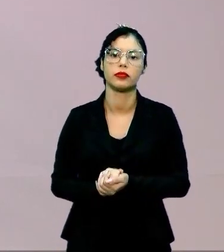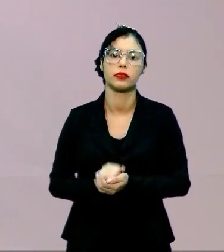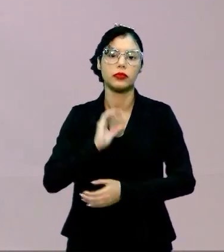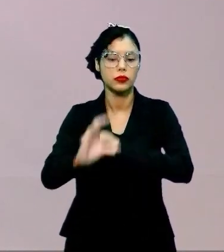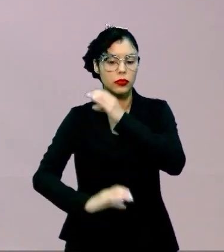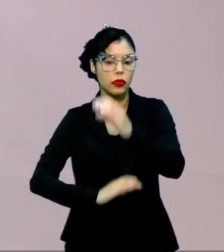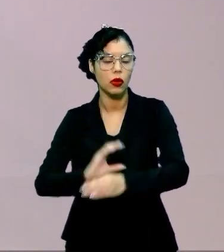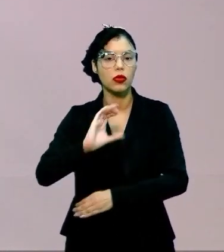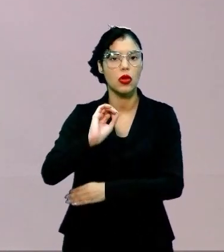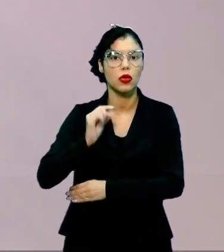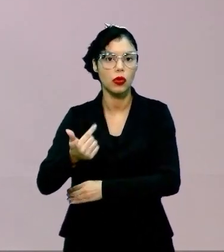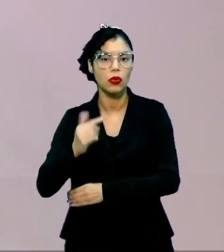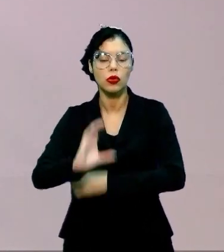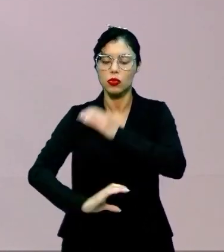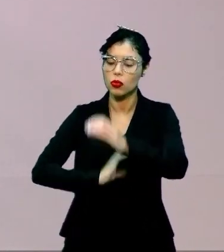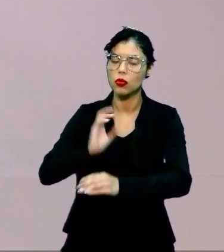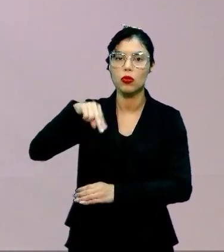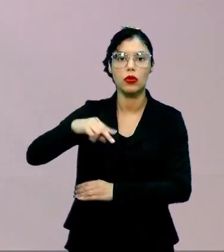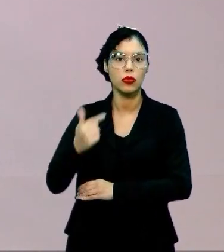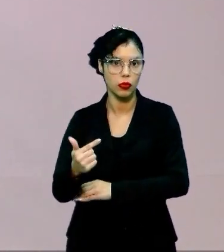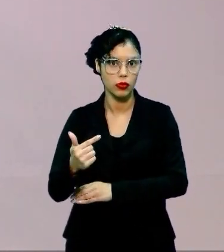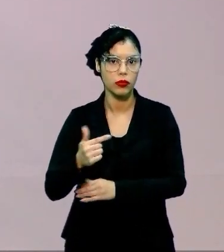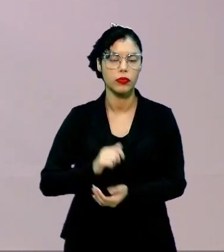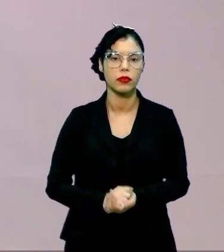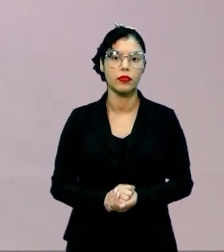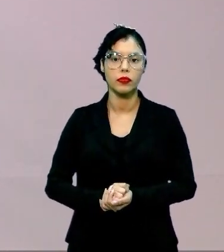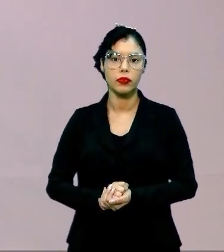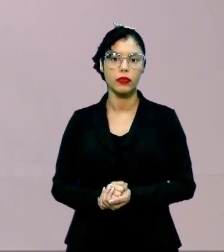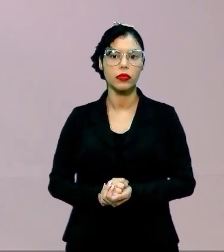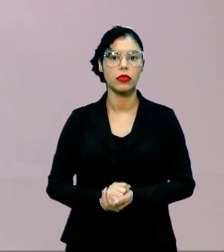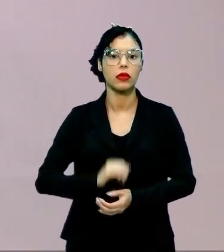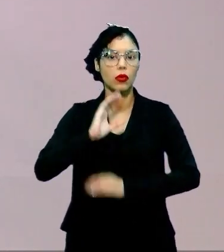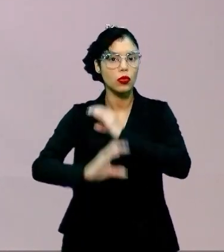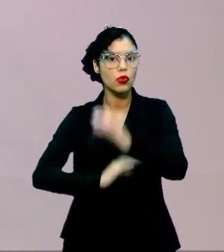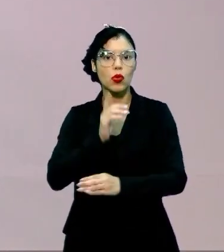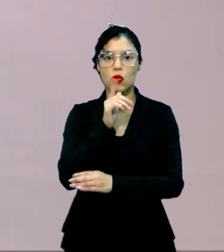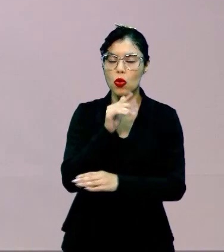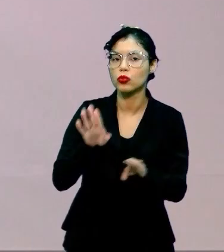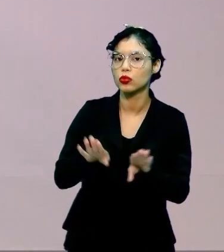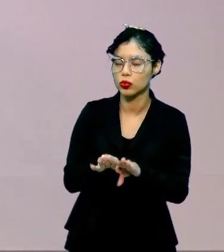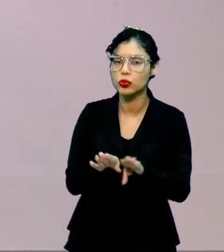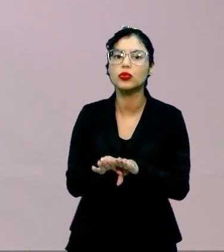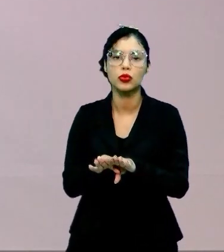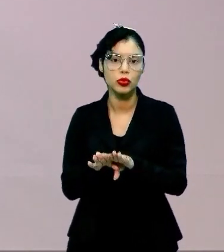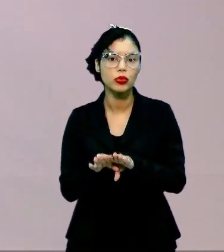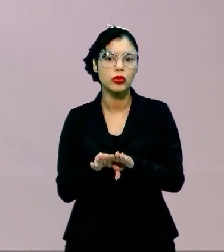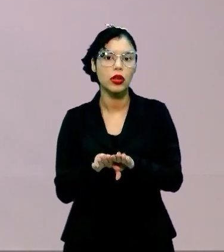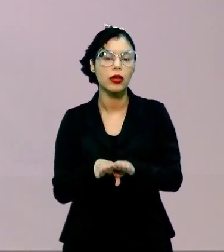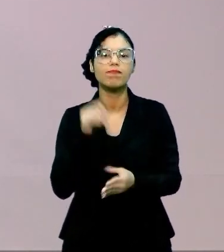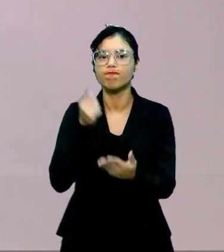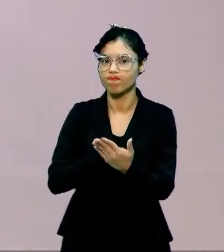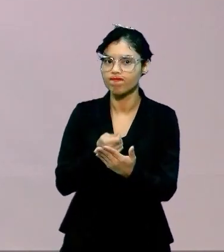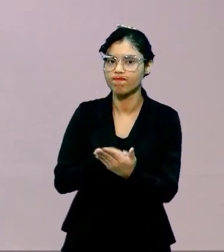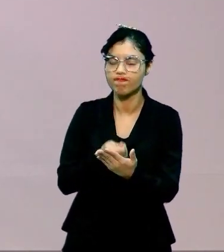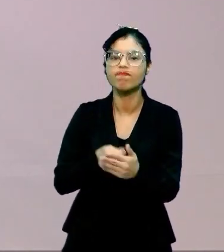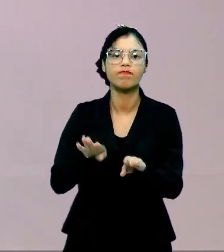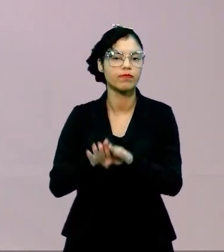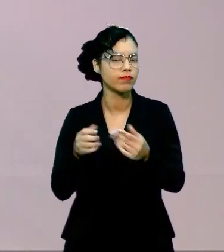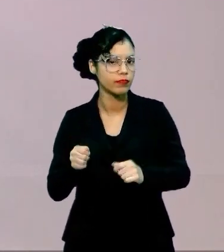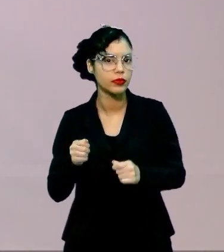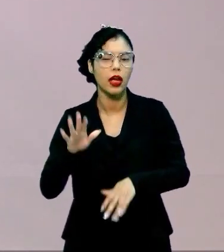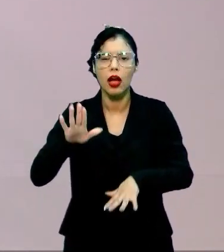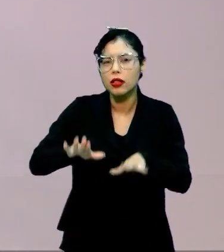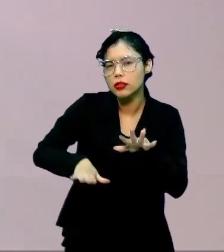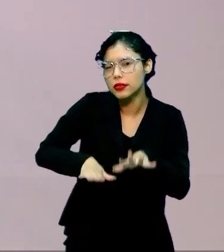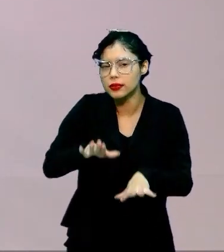ciclo do carbono e o ciclo do nitrogênio. Ciclo da água também é bem cobrado e de vez em